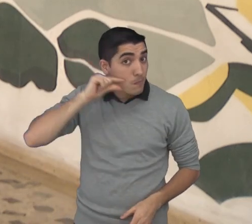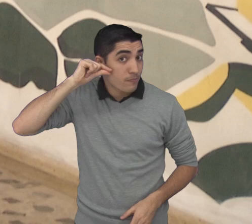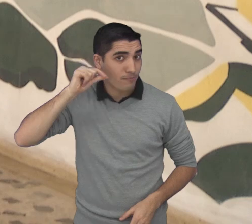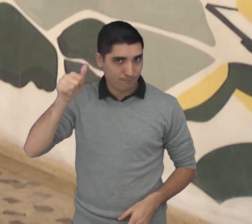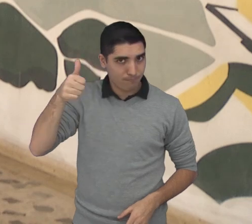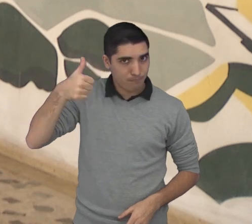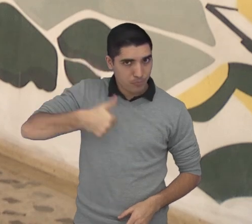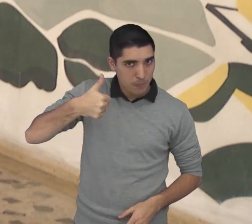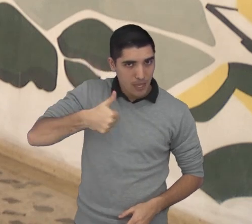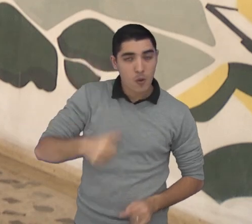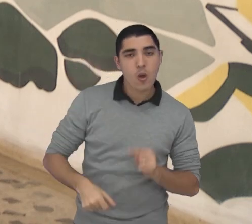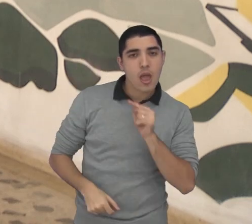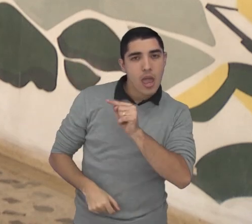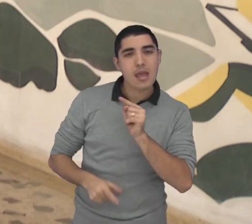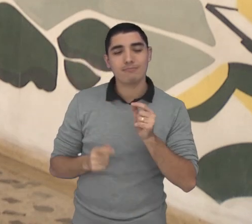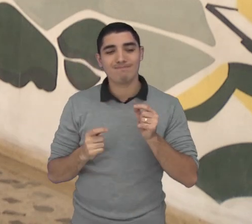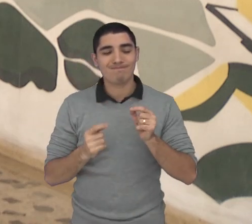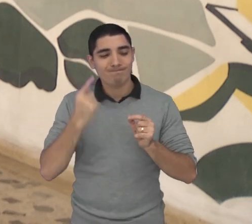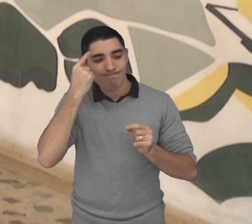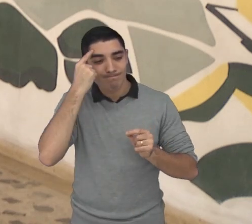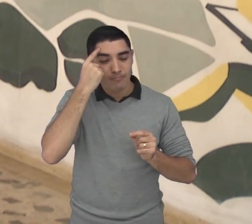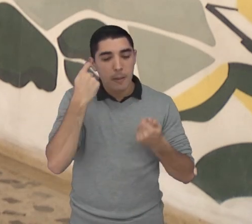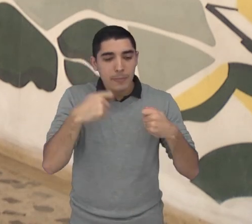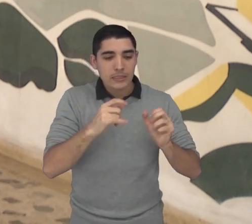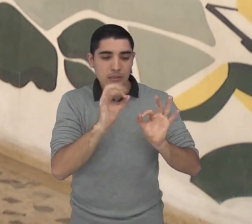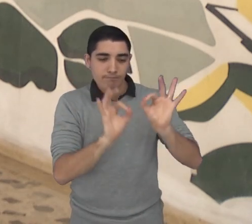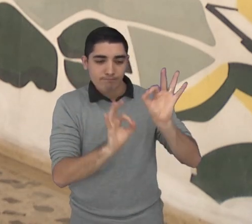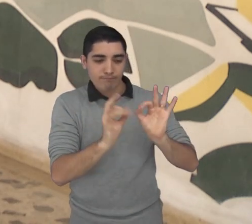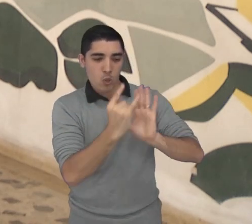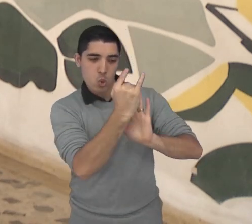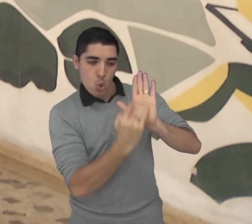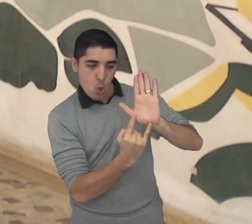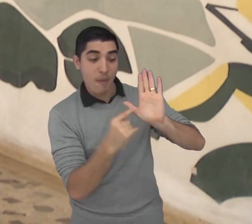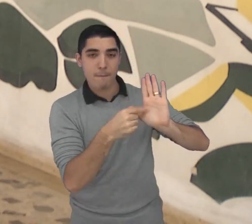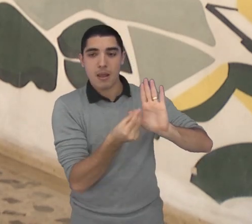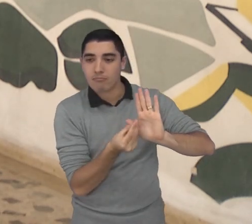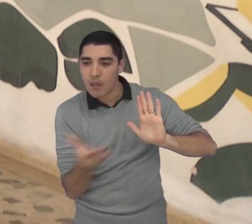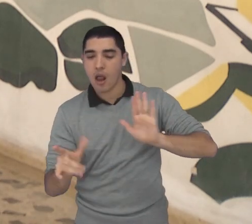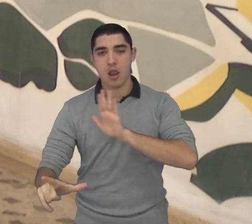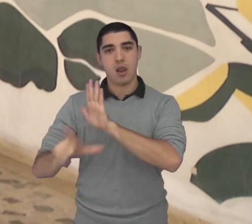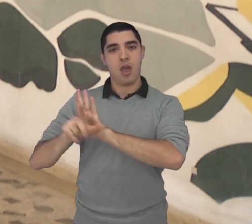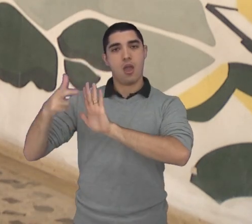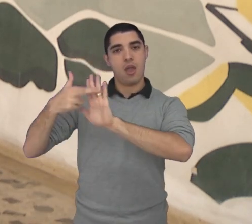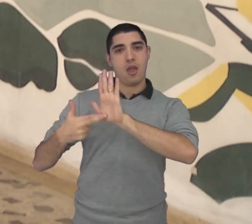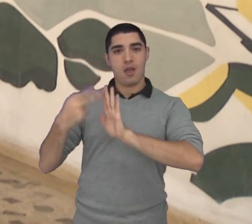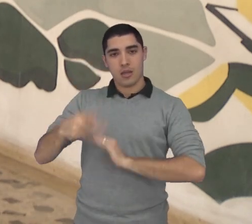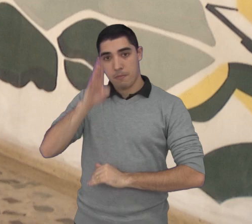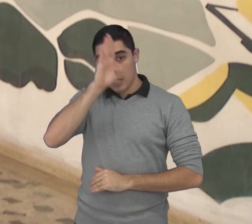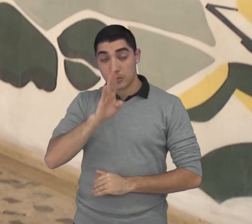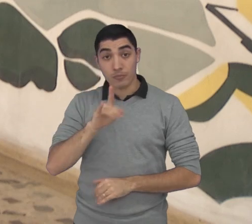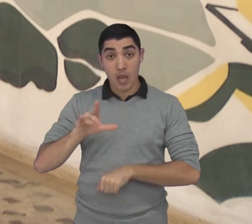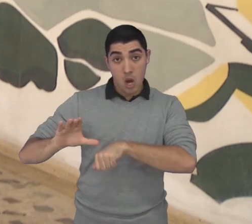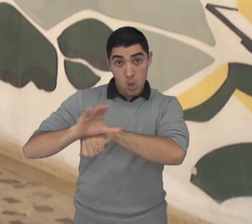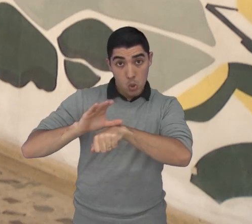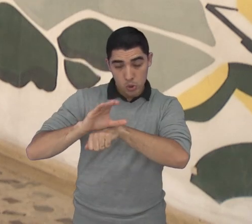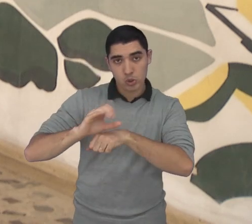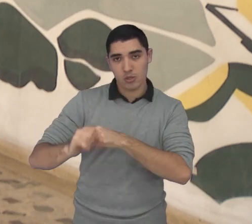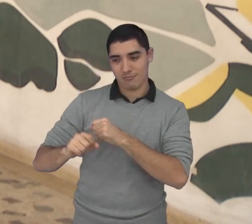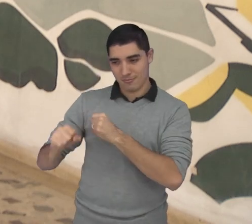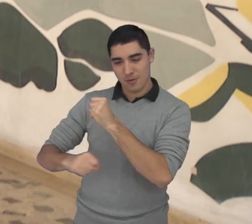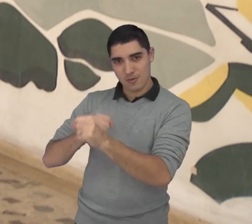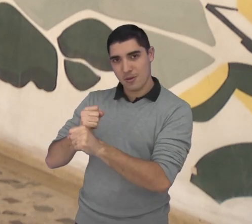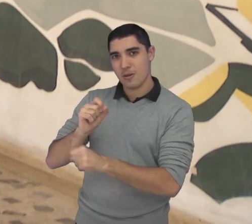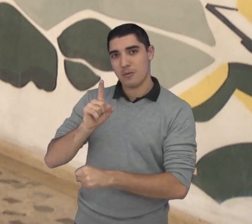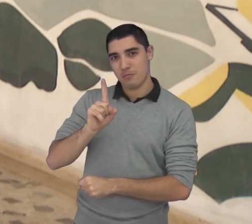Dom Pedro I precisava de um documento para organizar o país. E a Constituição